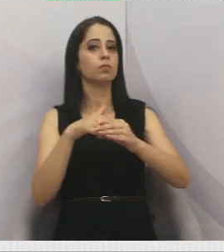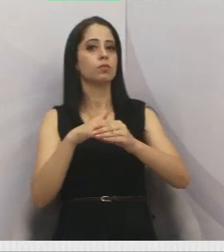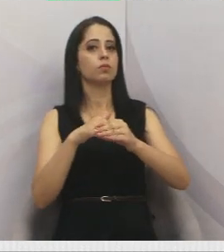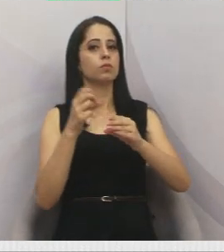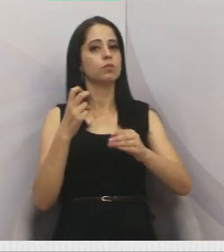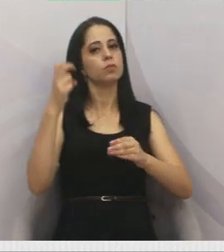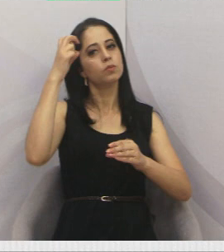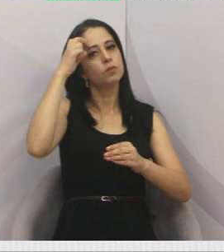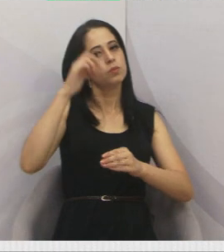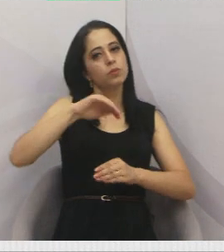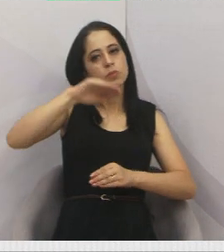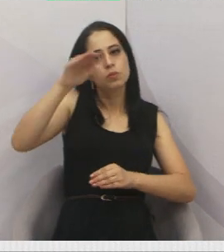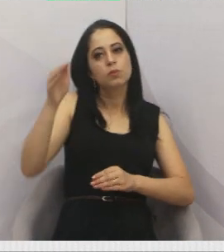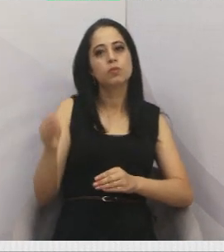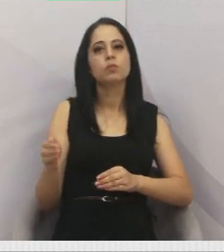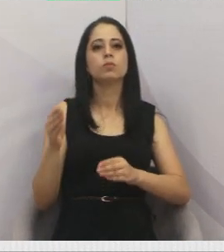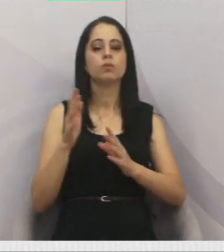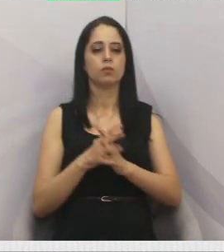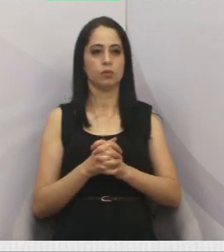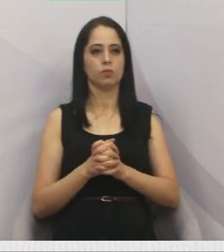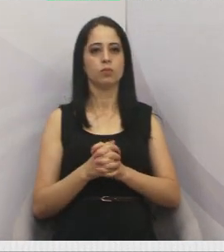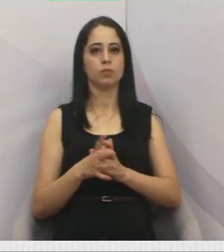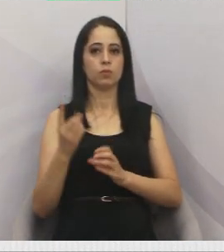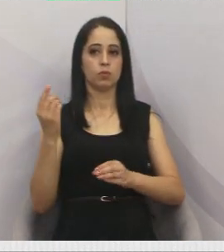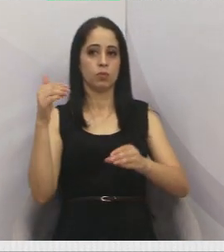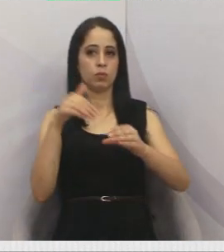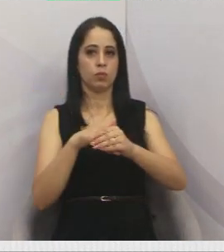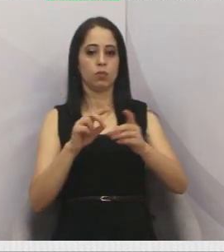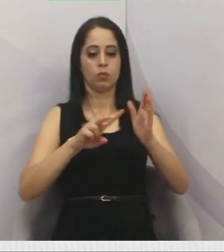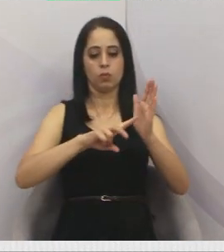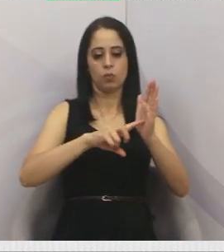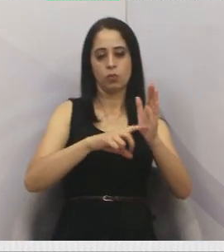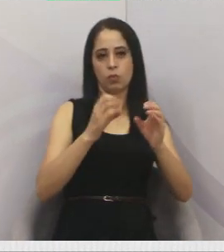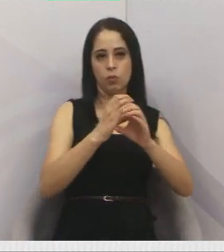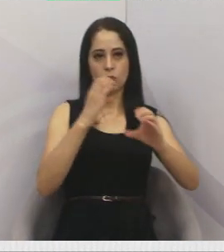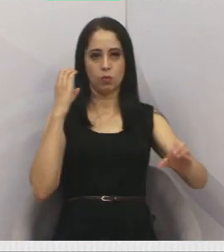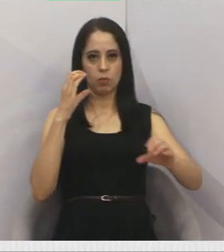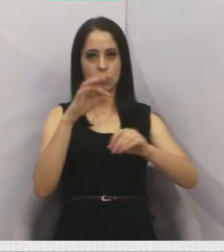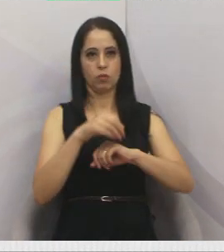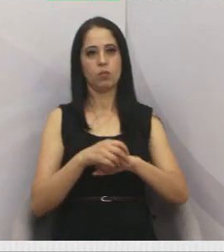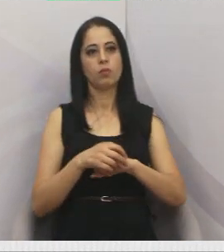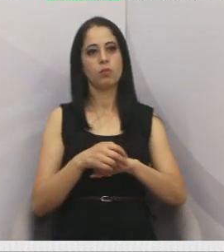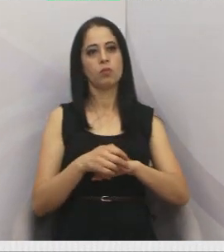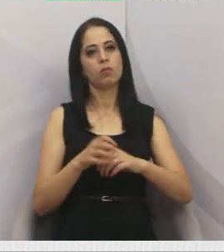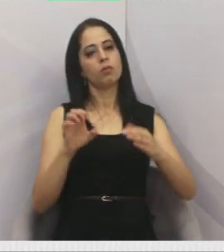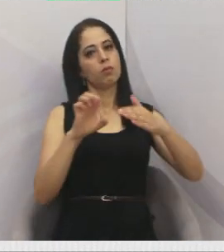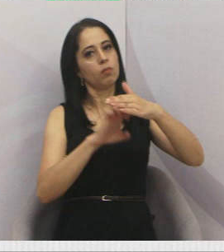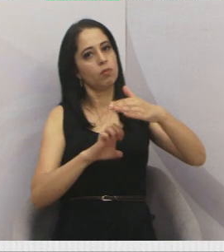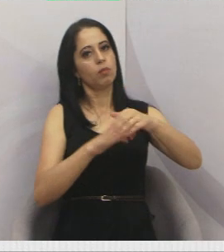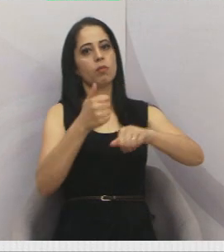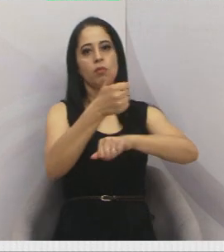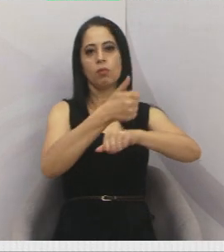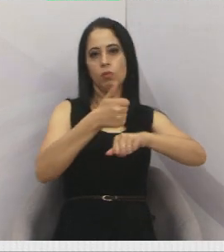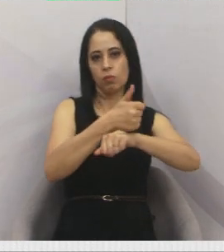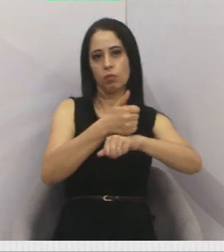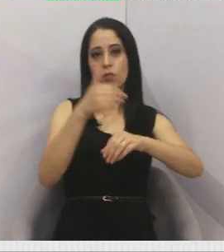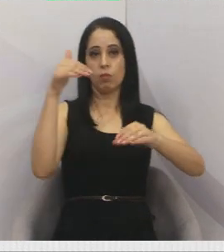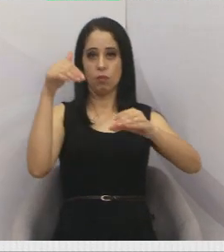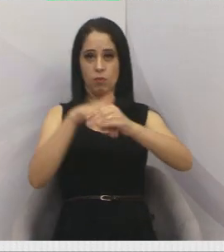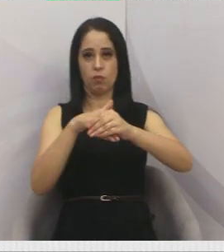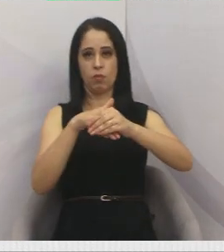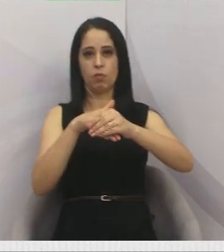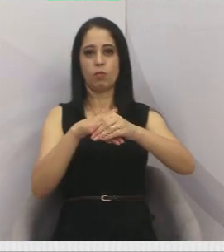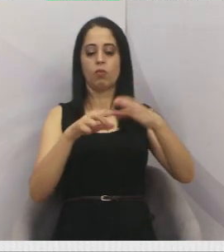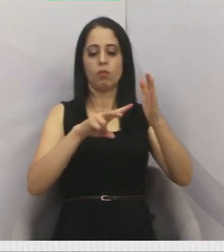Segmento Entidade Classe Sindical, um voto para Sindicato dos Engenheiros. Segmento Empresas e ou Entidades Profissionais, um voto para Sindicato